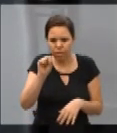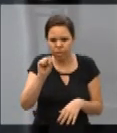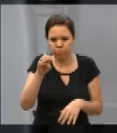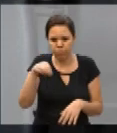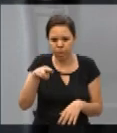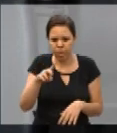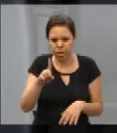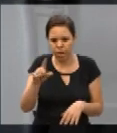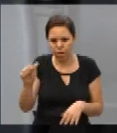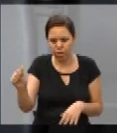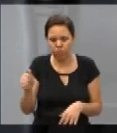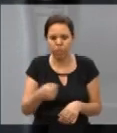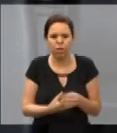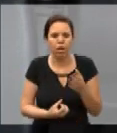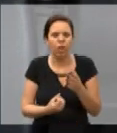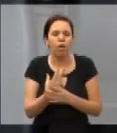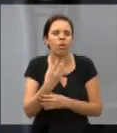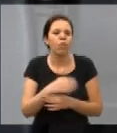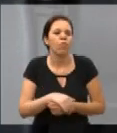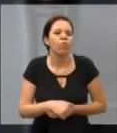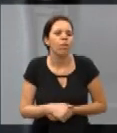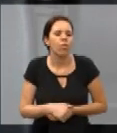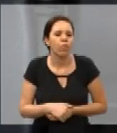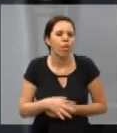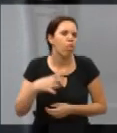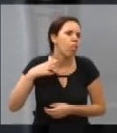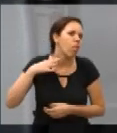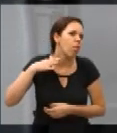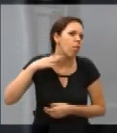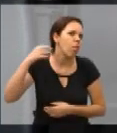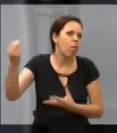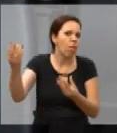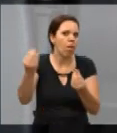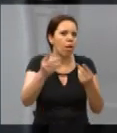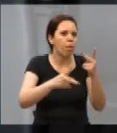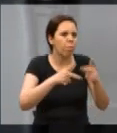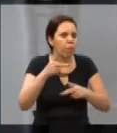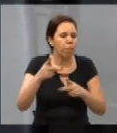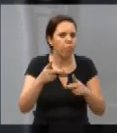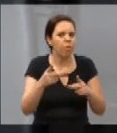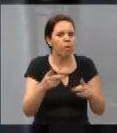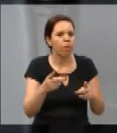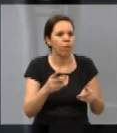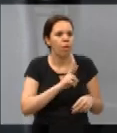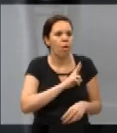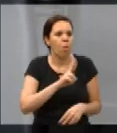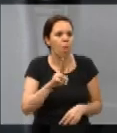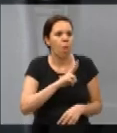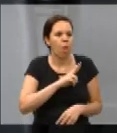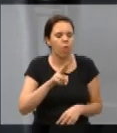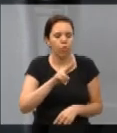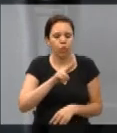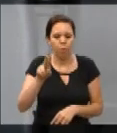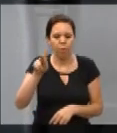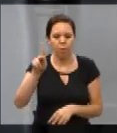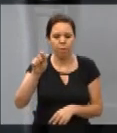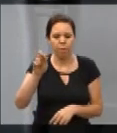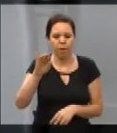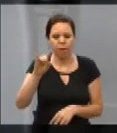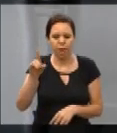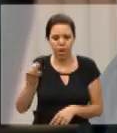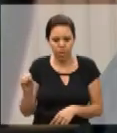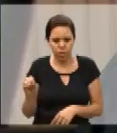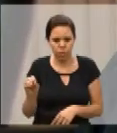essa cidade acontece um suicídio coletivo de uma seita chamado Paraíso Perdido. E é uma cidade pequena que